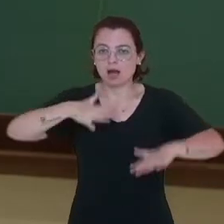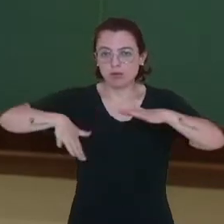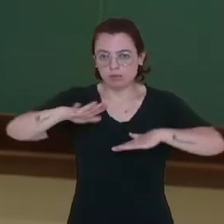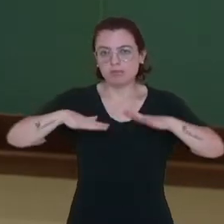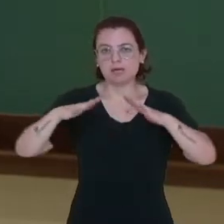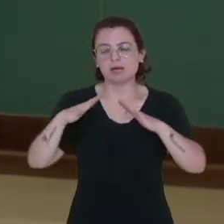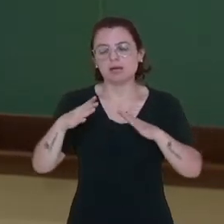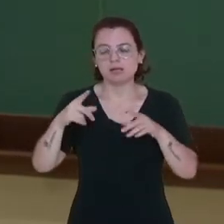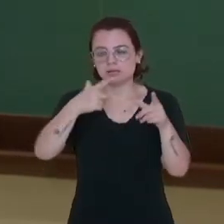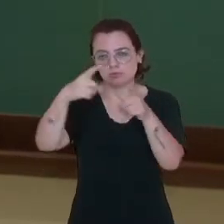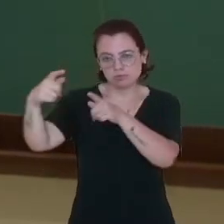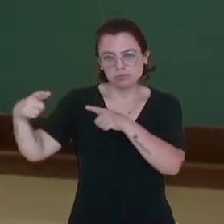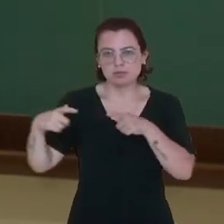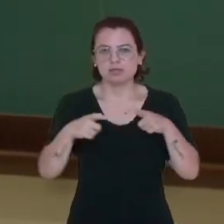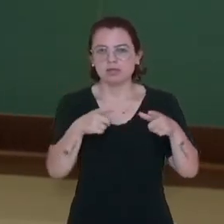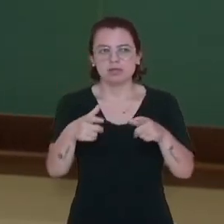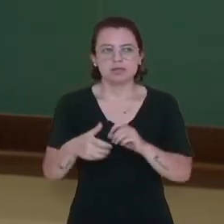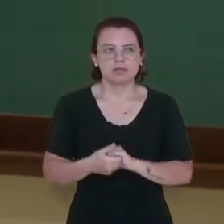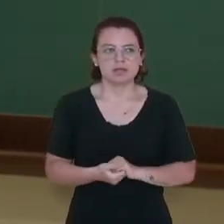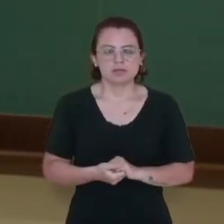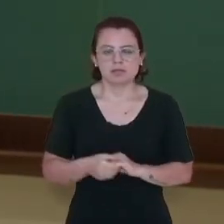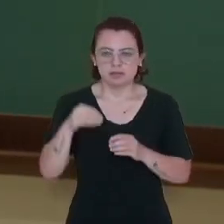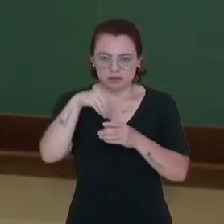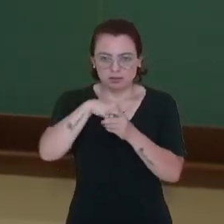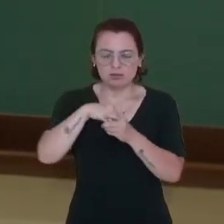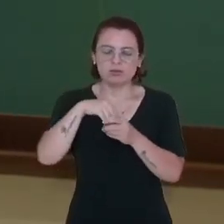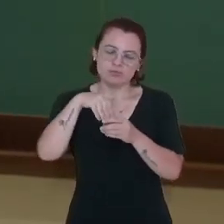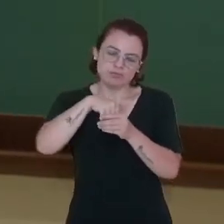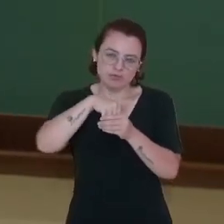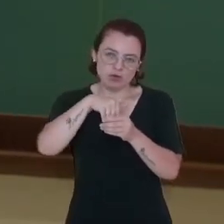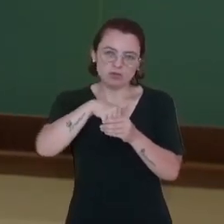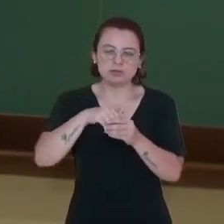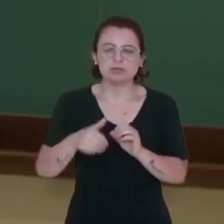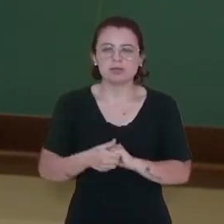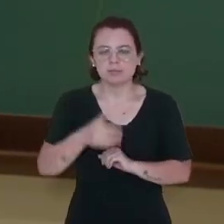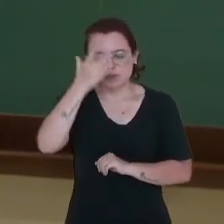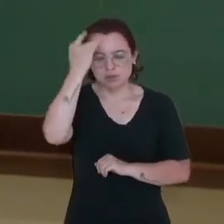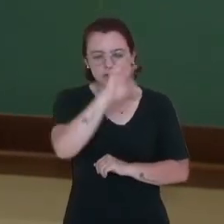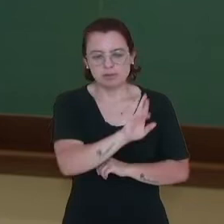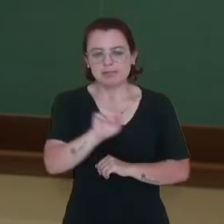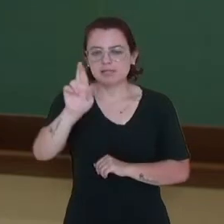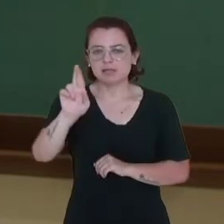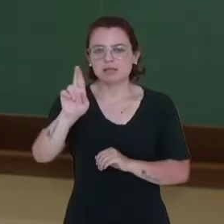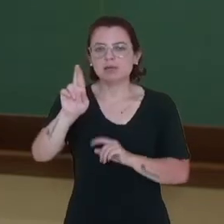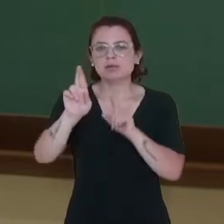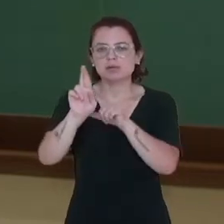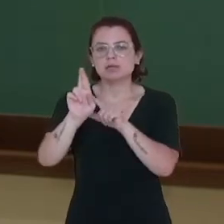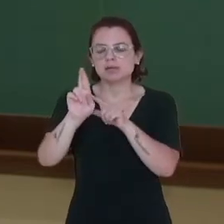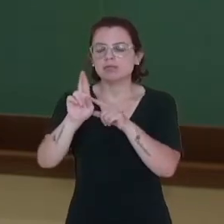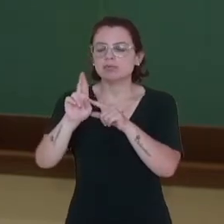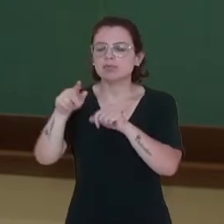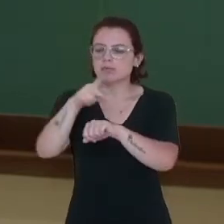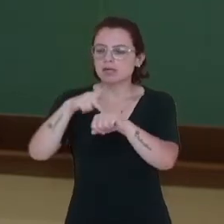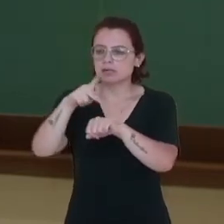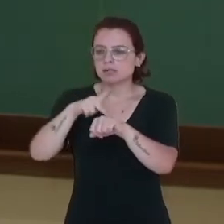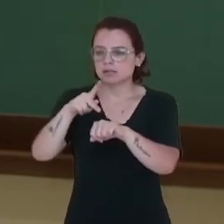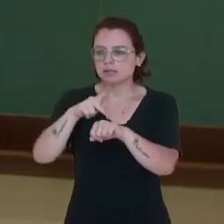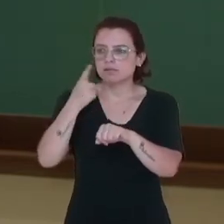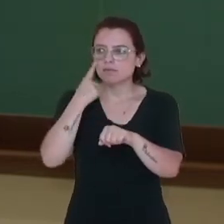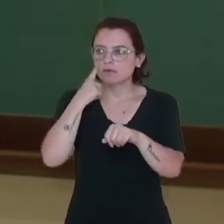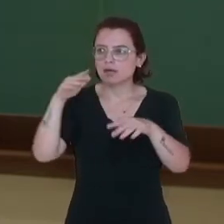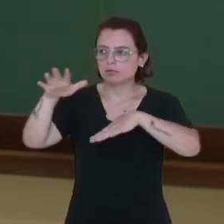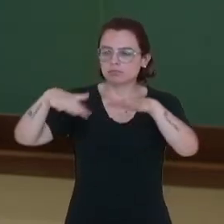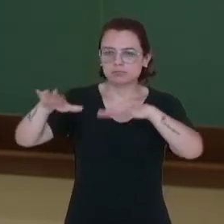né, por meio do voto, né, o representante deve colocar o país então ali dentro da democracia em